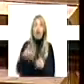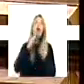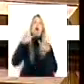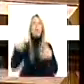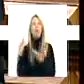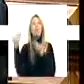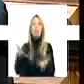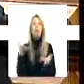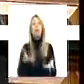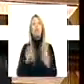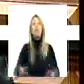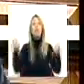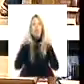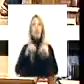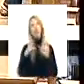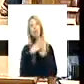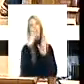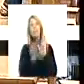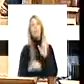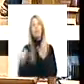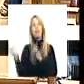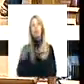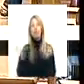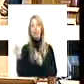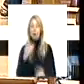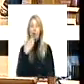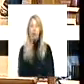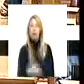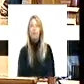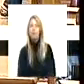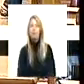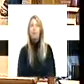paradigma de transporte. Muito obrigada. Muito obrigado, Sr. Deputado.